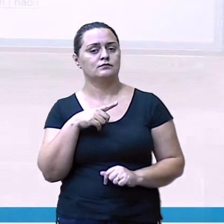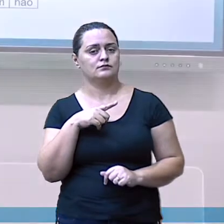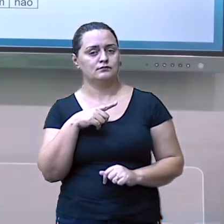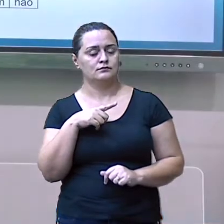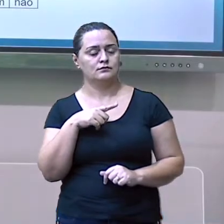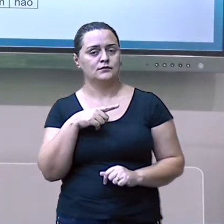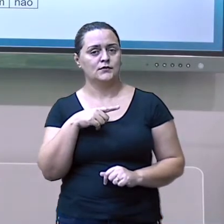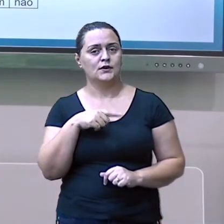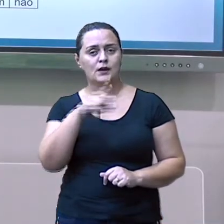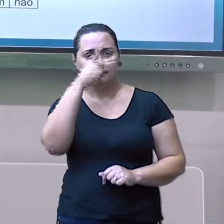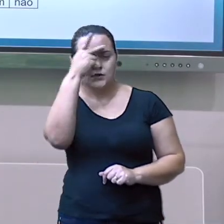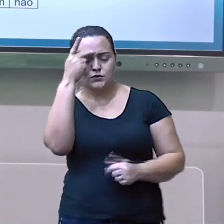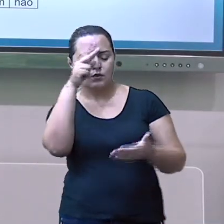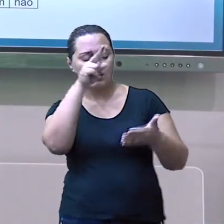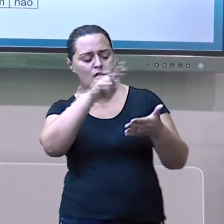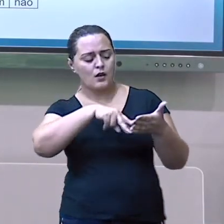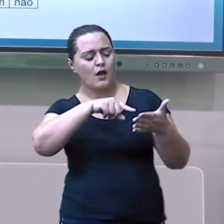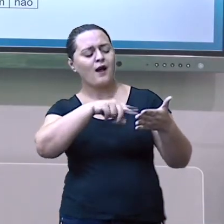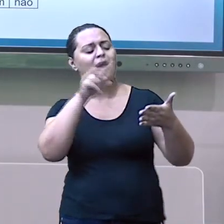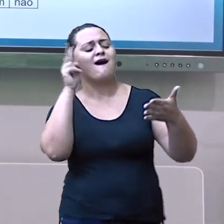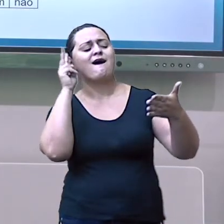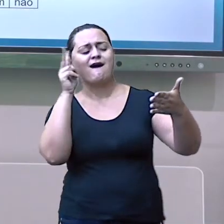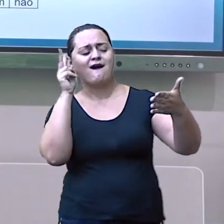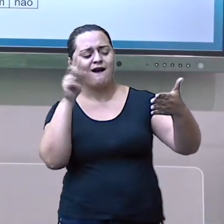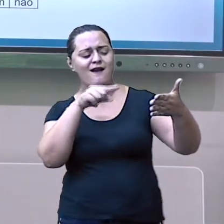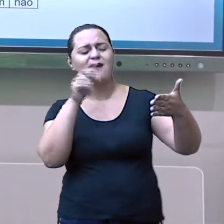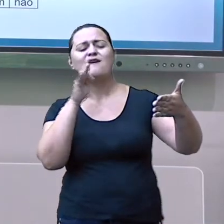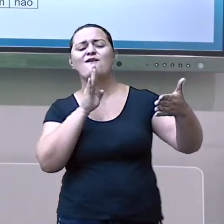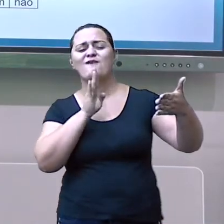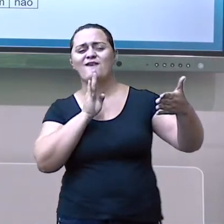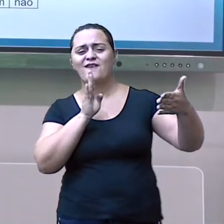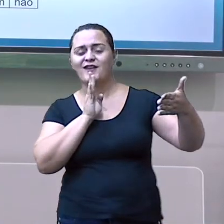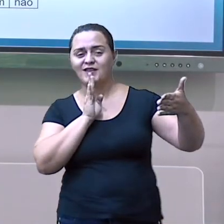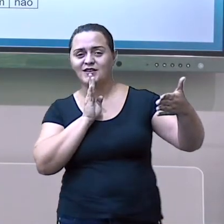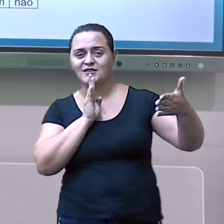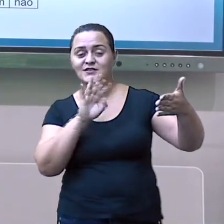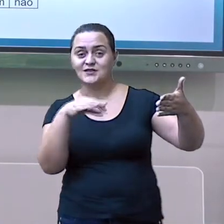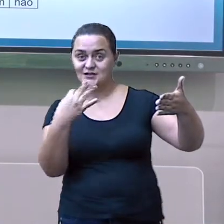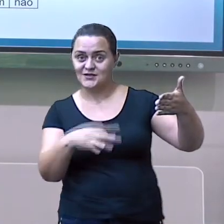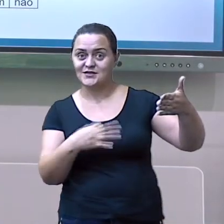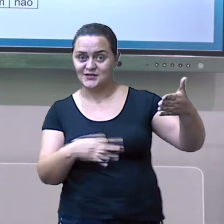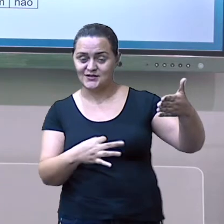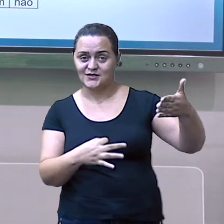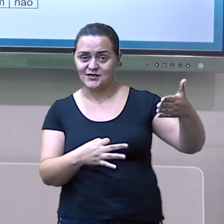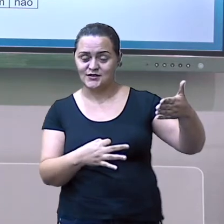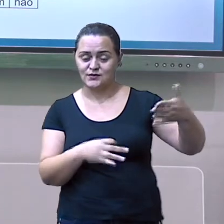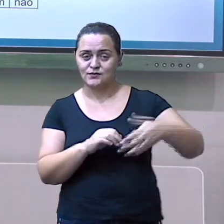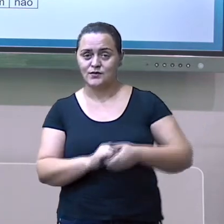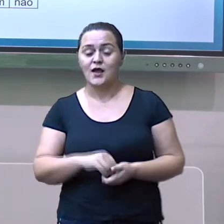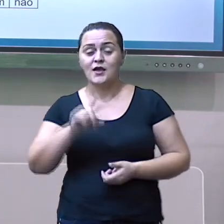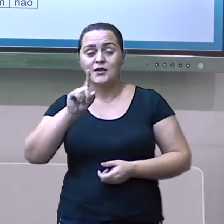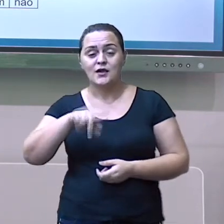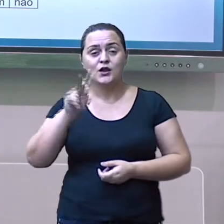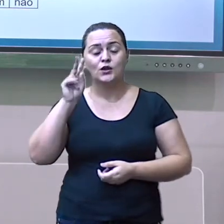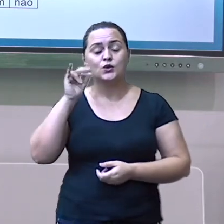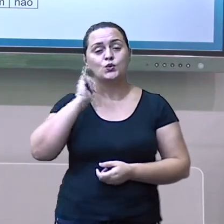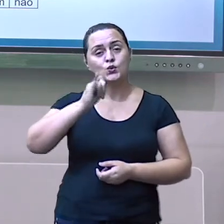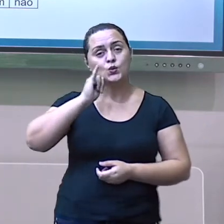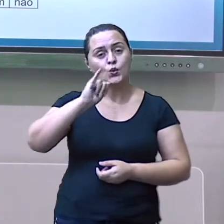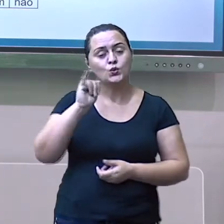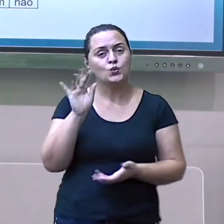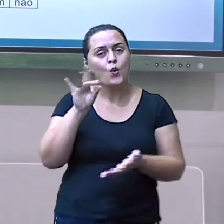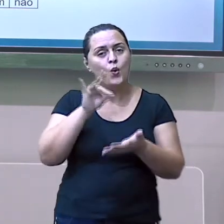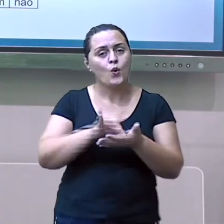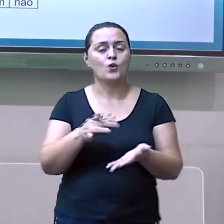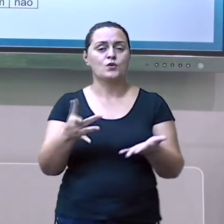sua versão, manteve os elementos do conto original? Sim